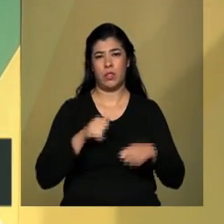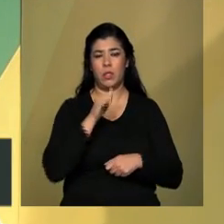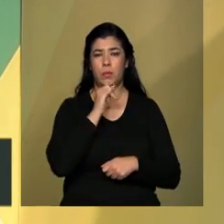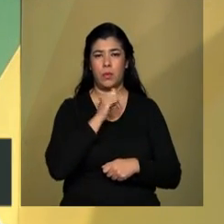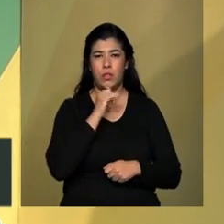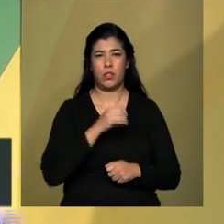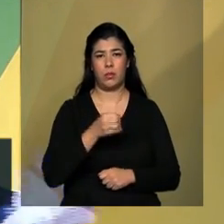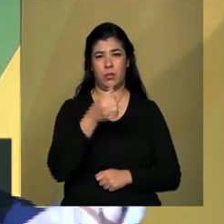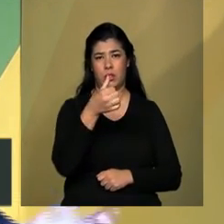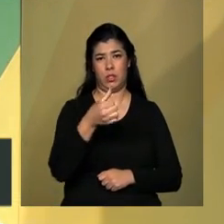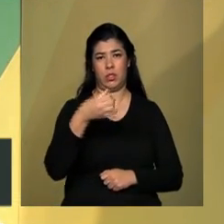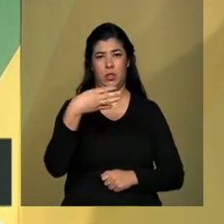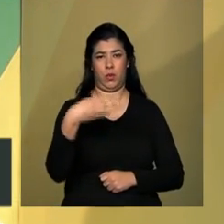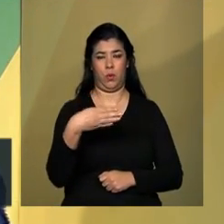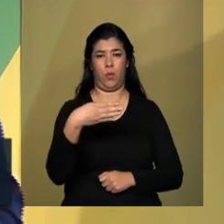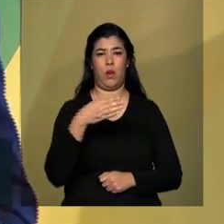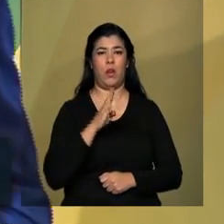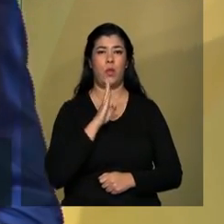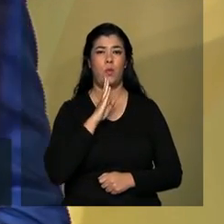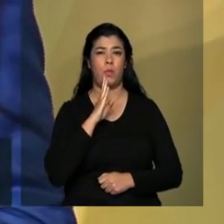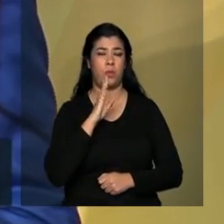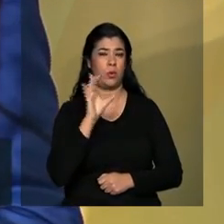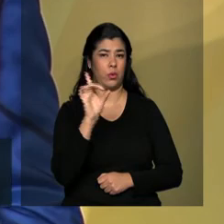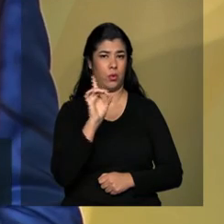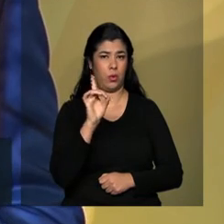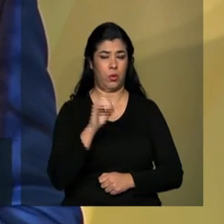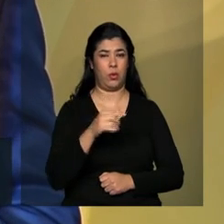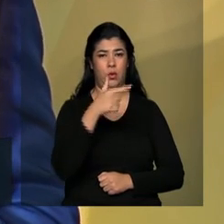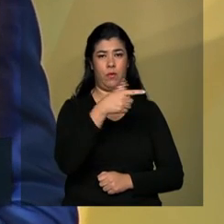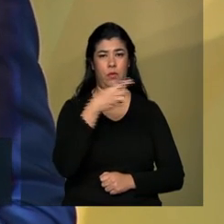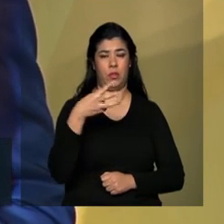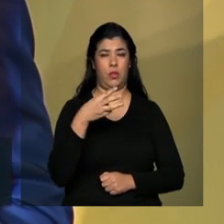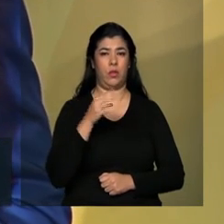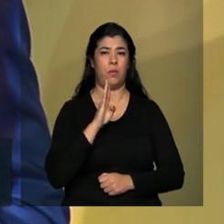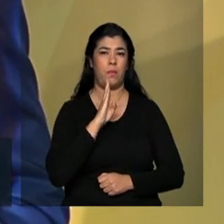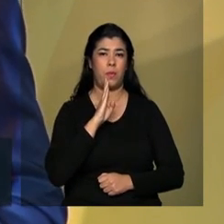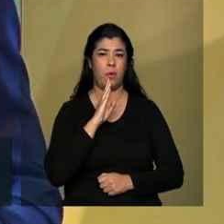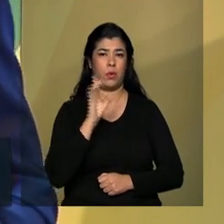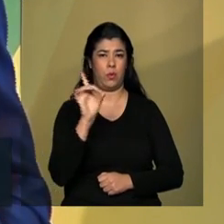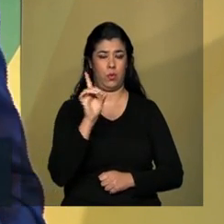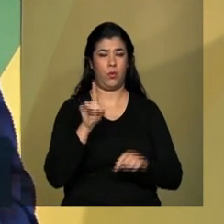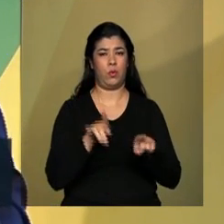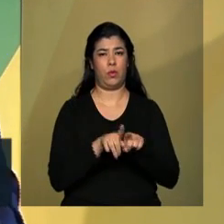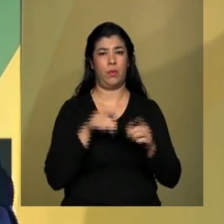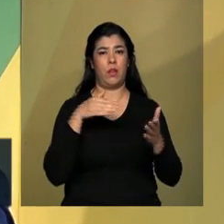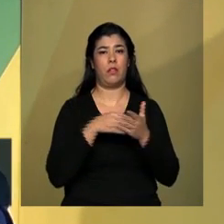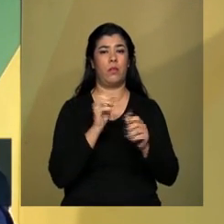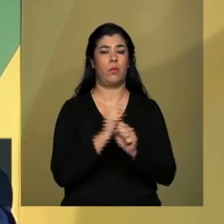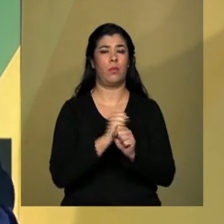bilhões de dólares, 23 bilhões de dólares até